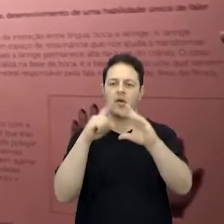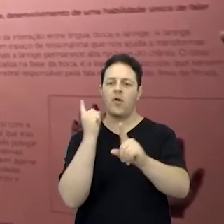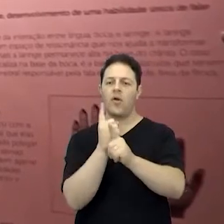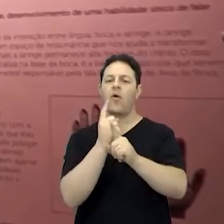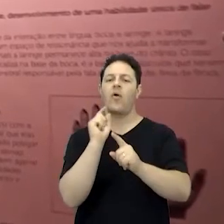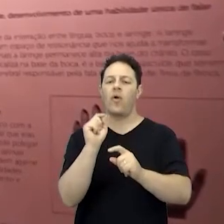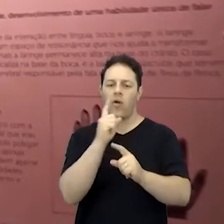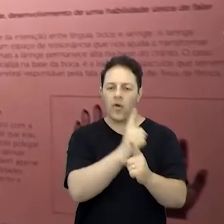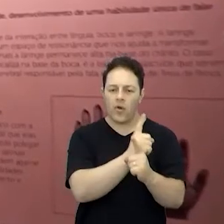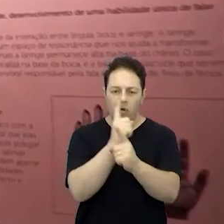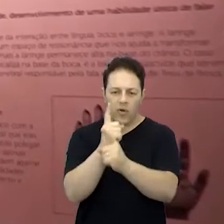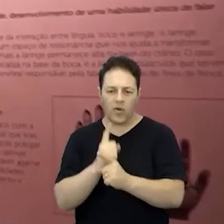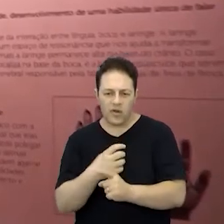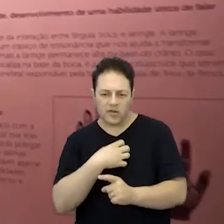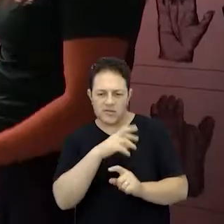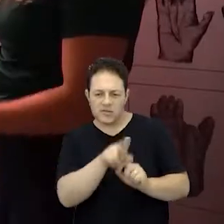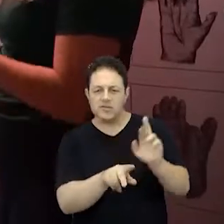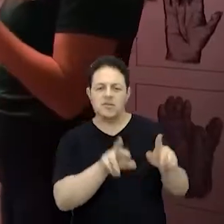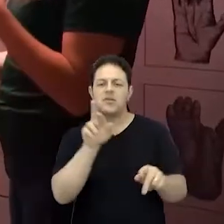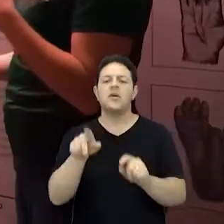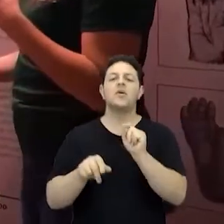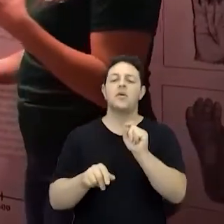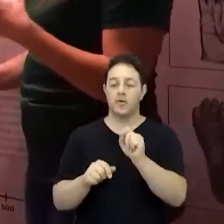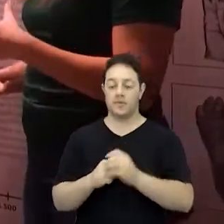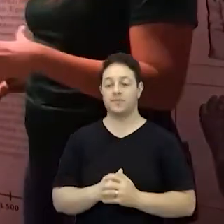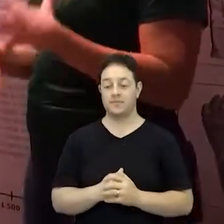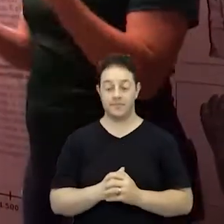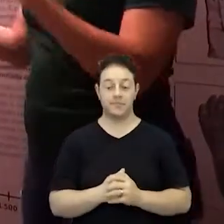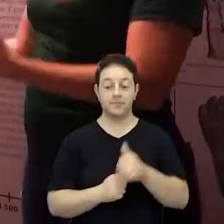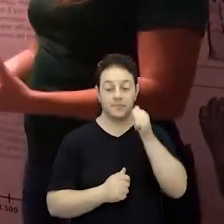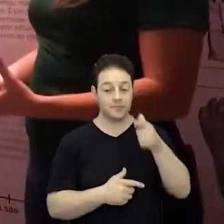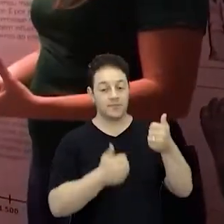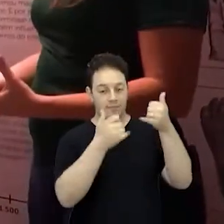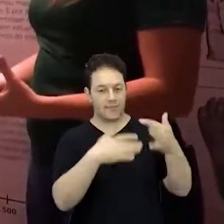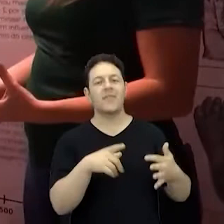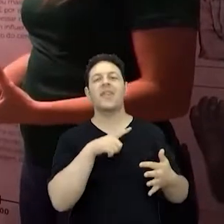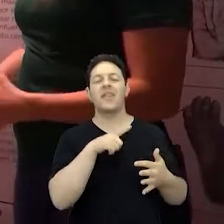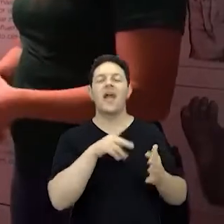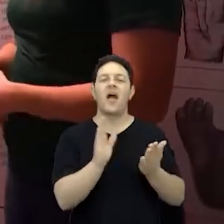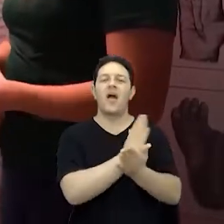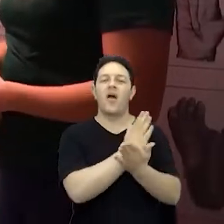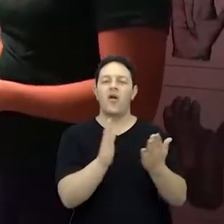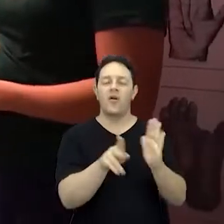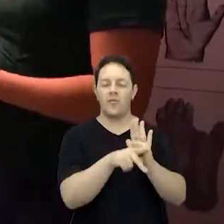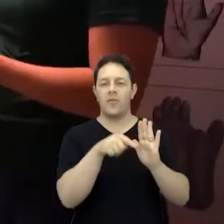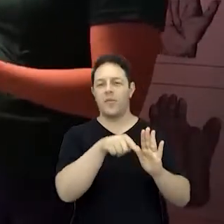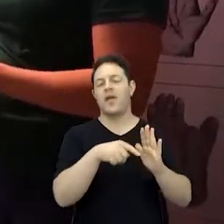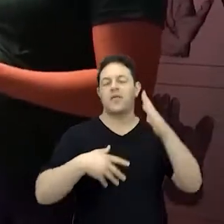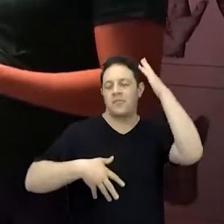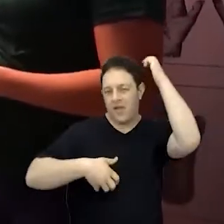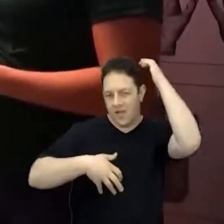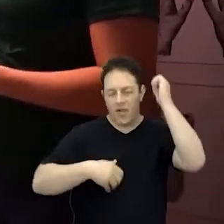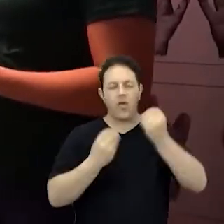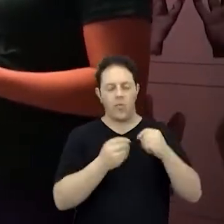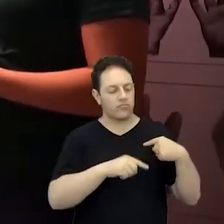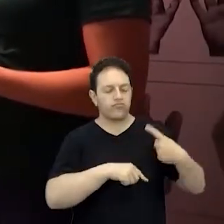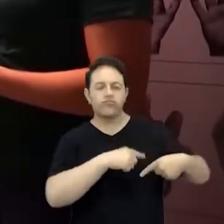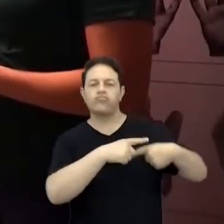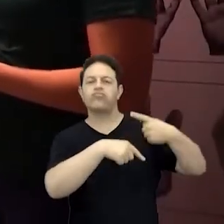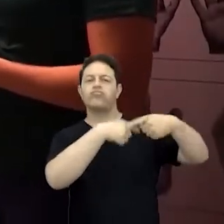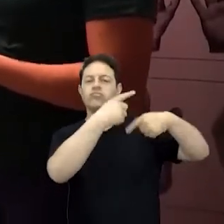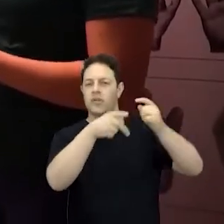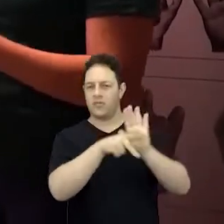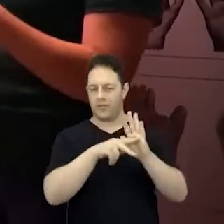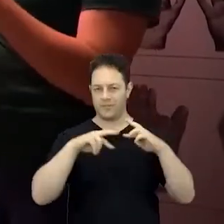ver e encontrar de diferença bom aqui a gente tem creme uma das espécies né que a gente que fazem parte da linhagem